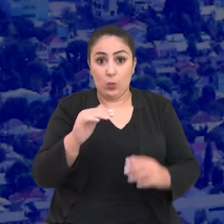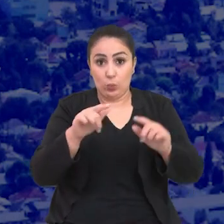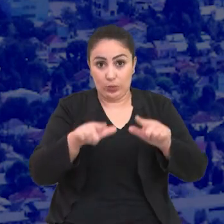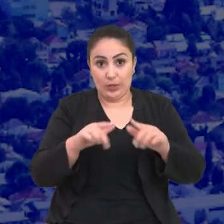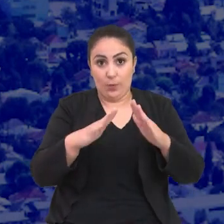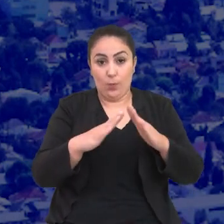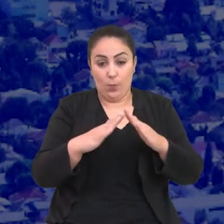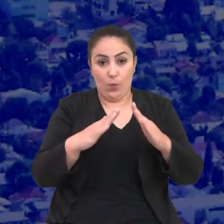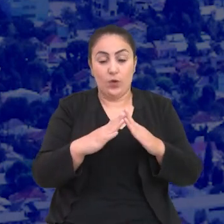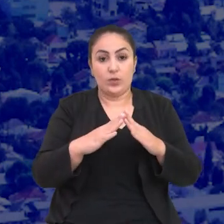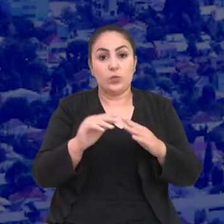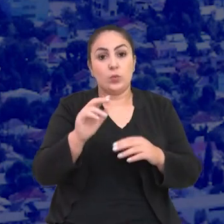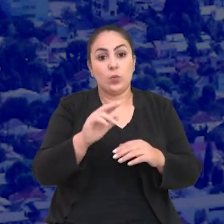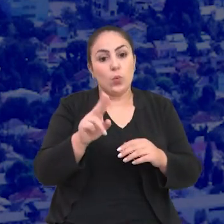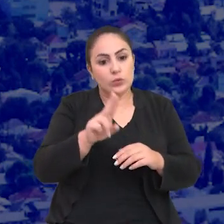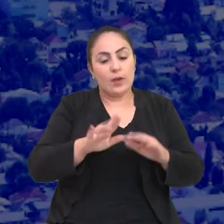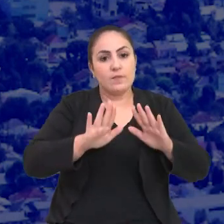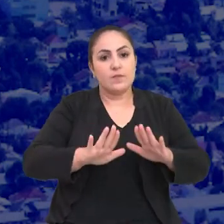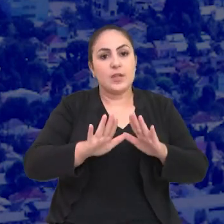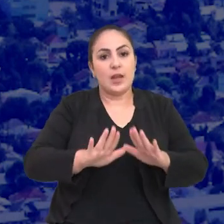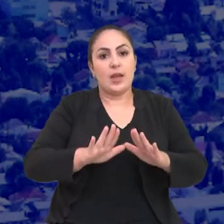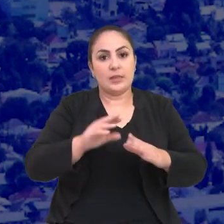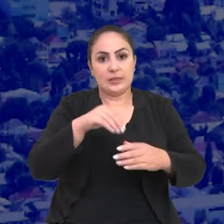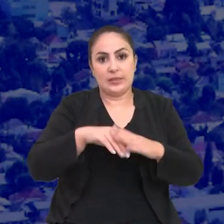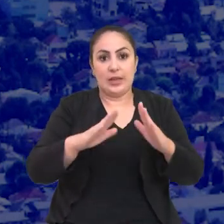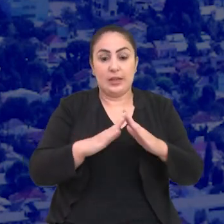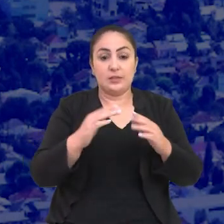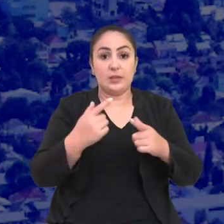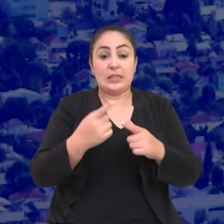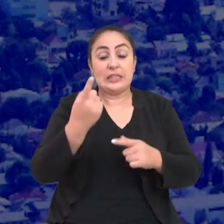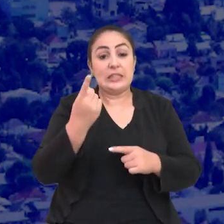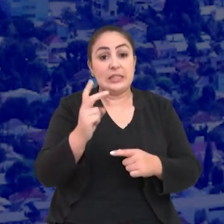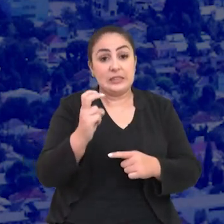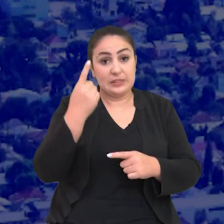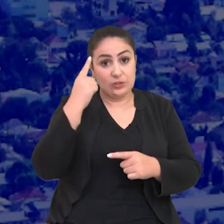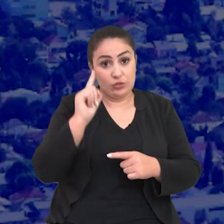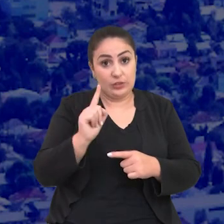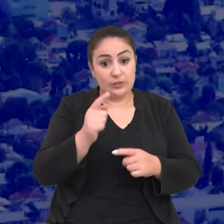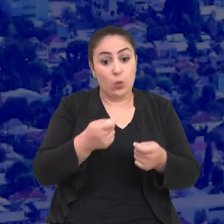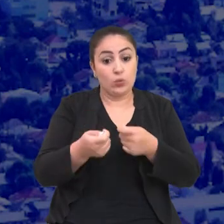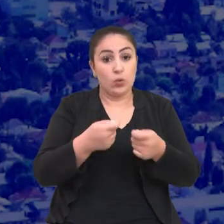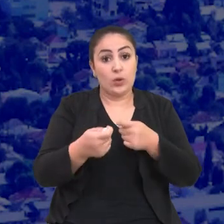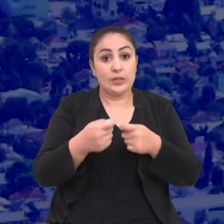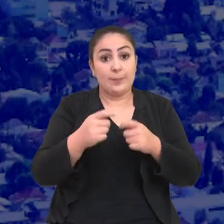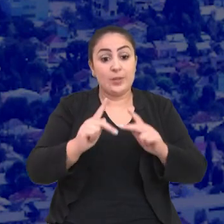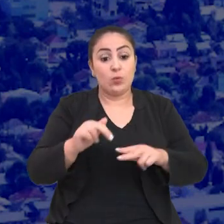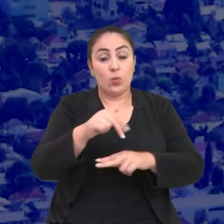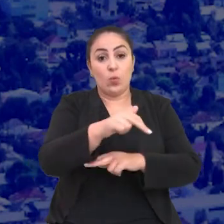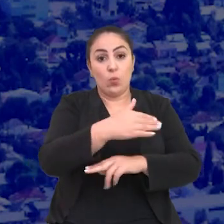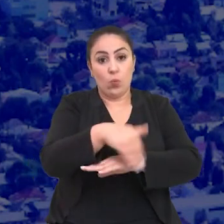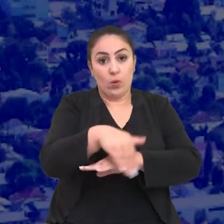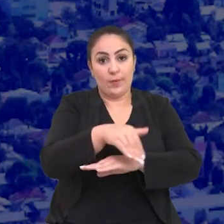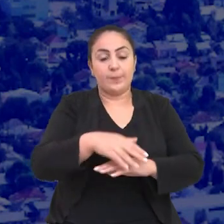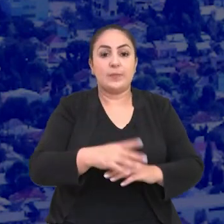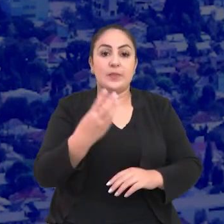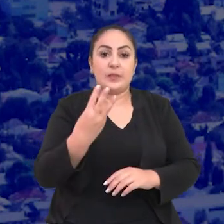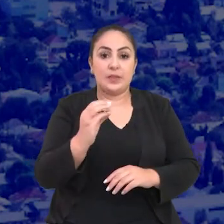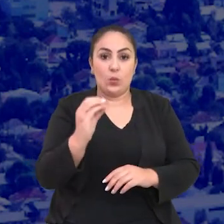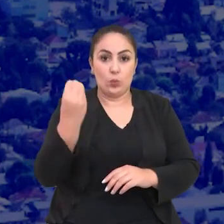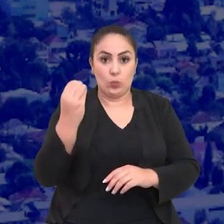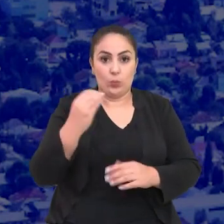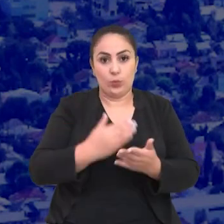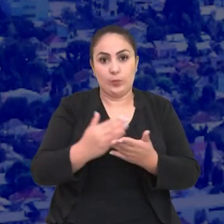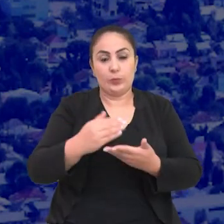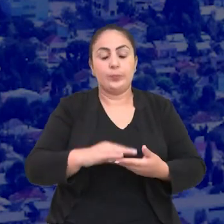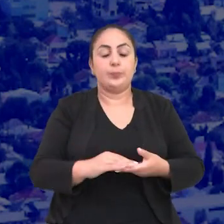onde eu moro, também decidiu aplicar o confinamento perimetral por 15 dias, a partir do dia 30 de